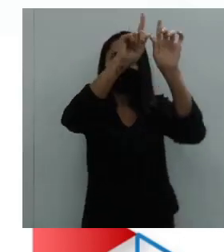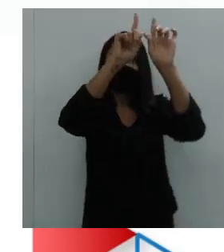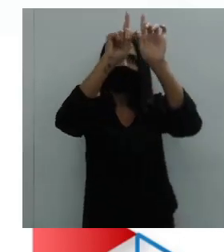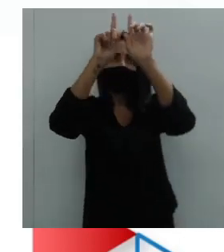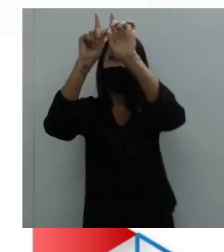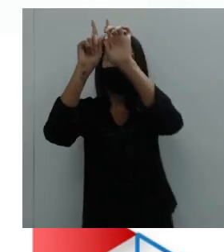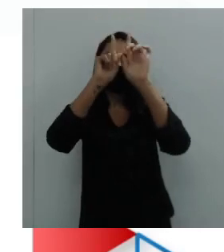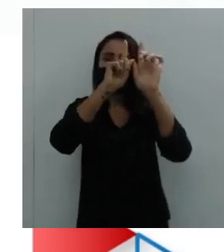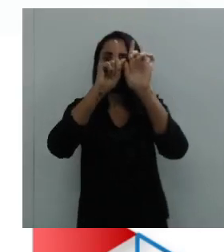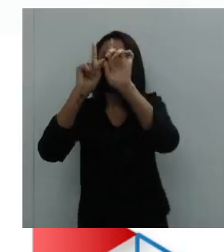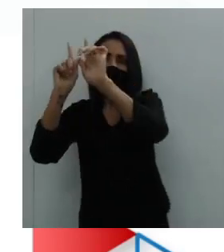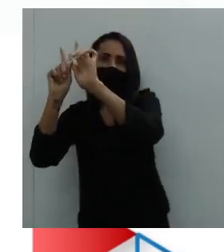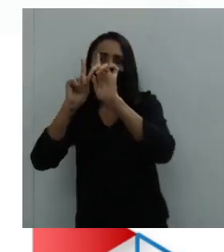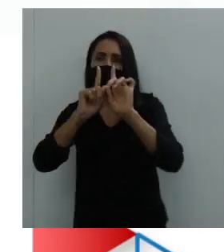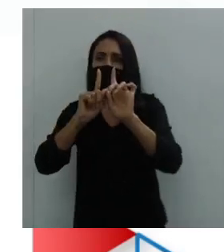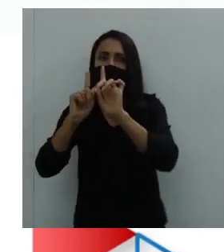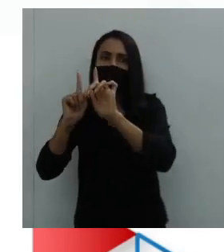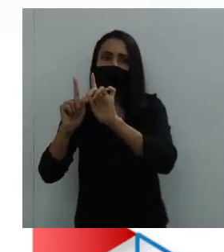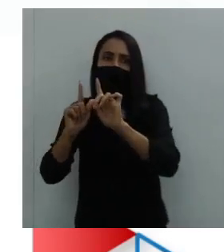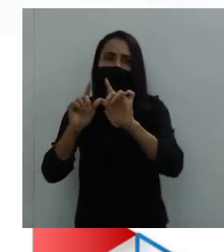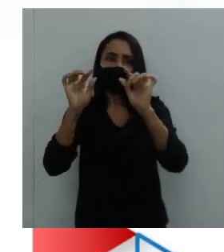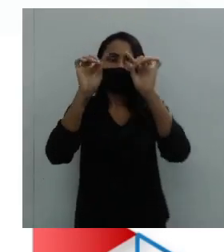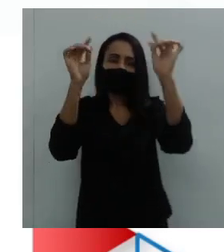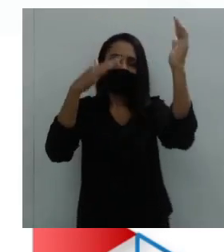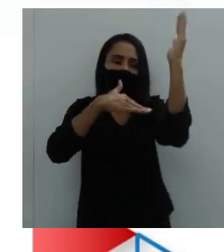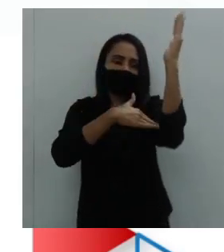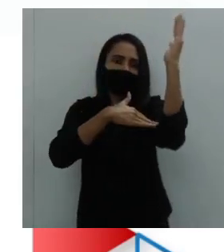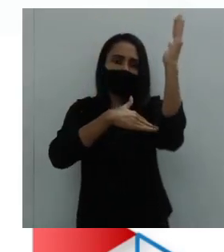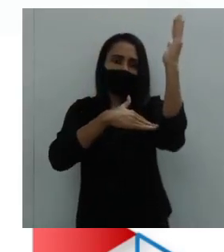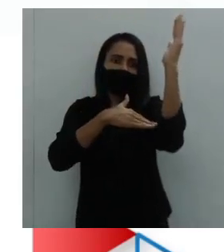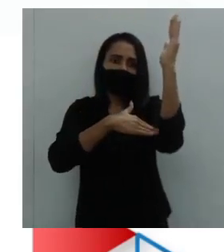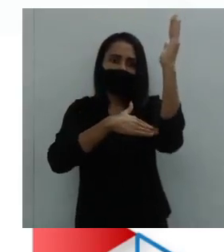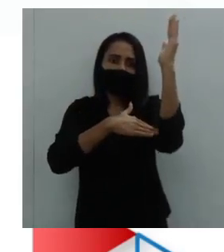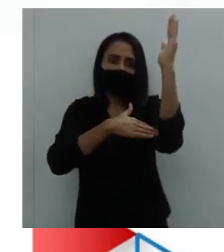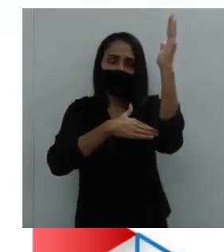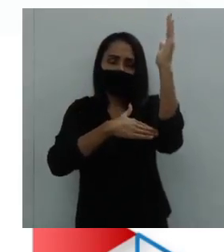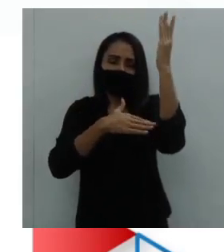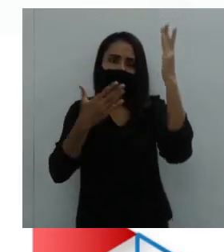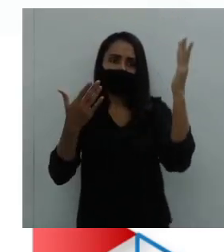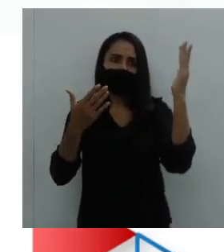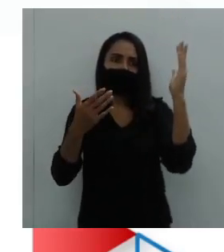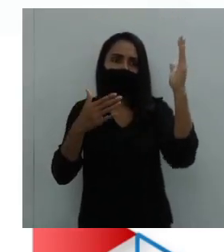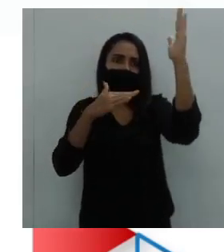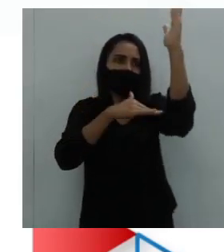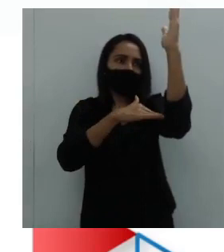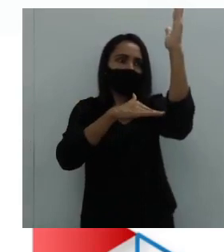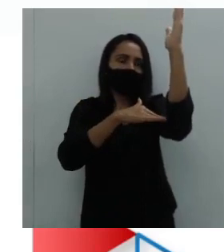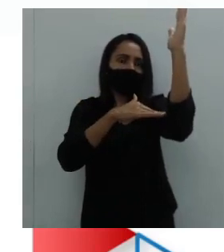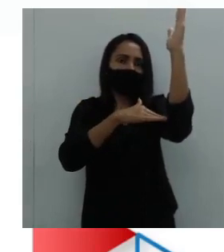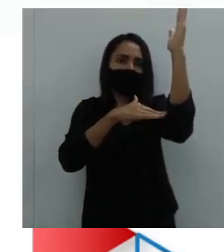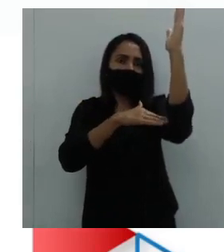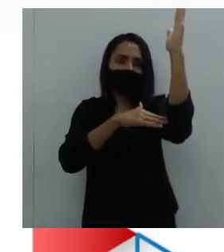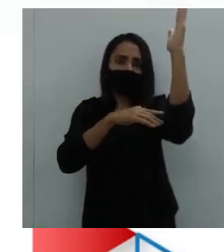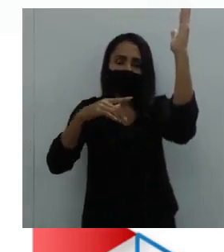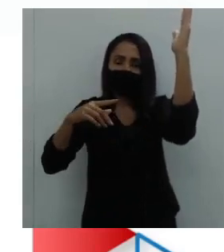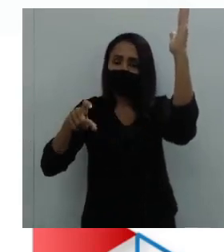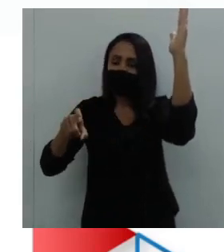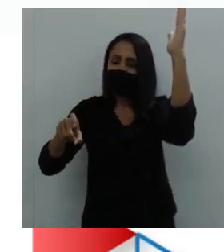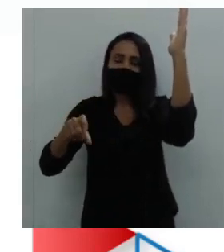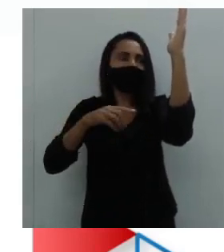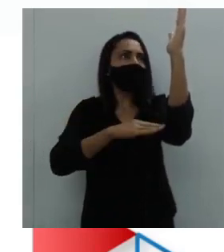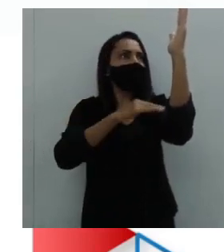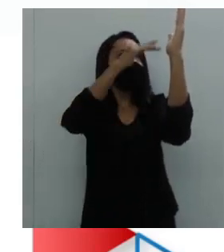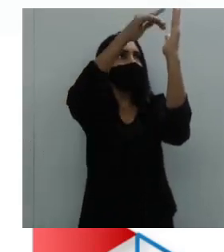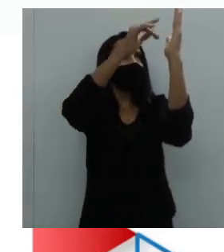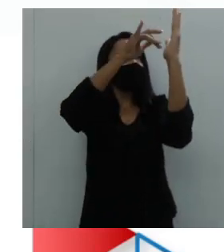quadriculada com o plano cartesiano do ladinho aí, ó, x e y. Eu tenho um domínio, que é a parte